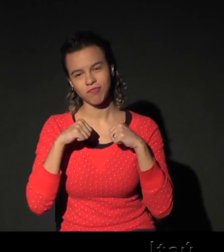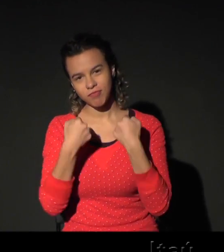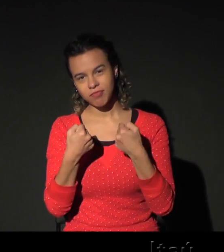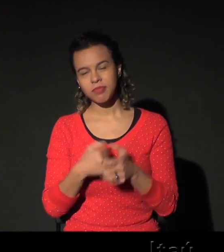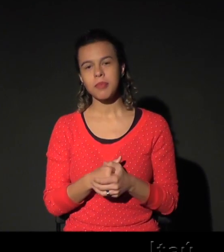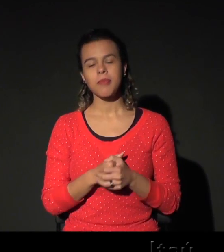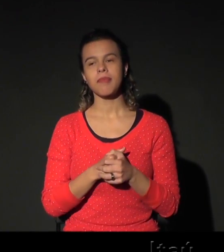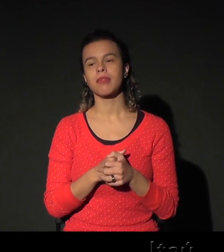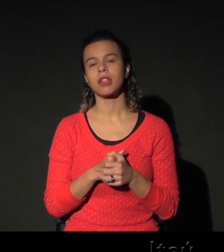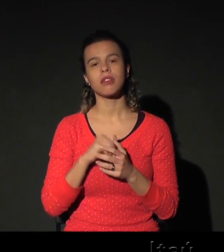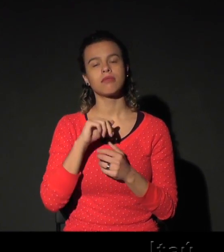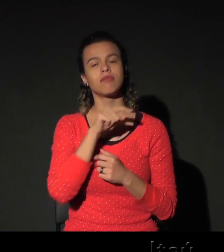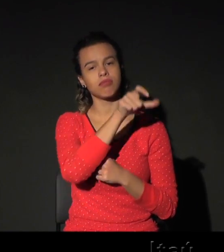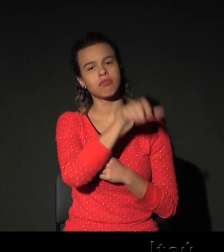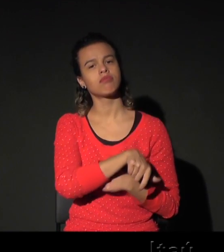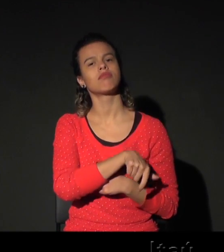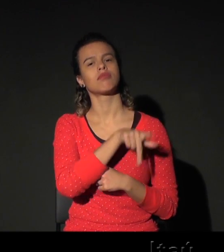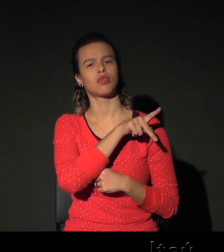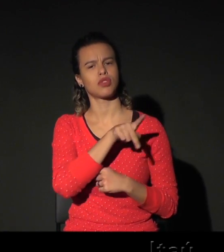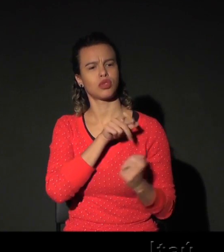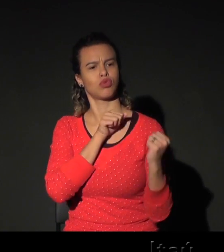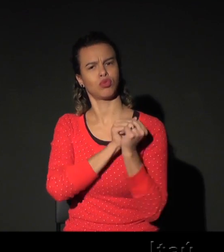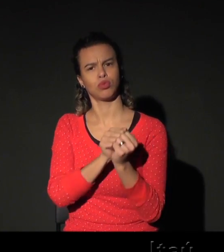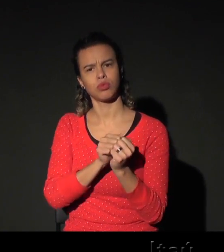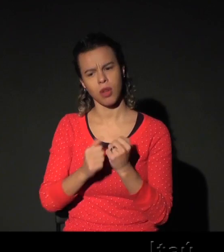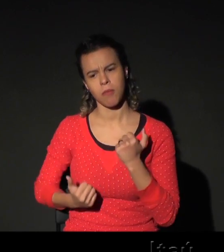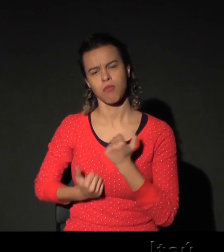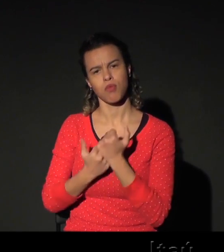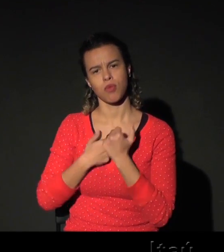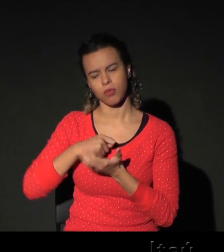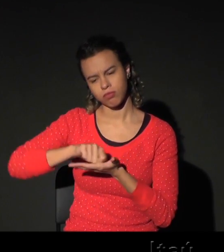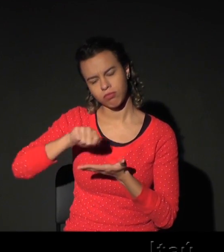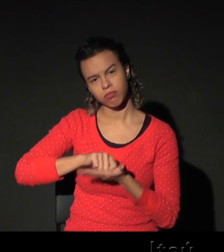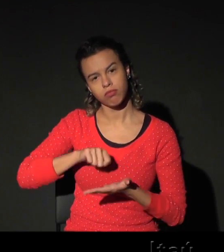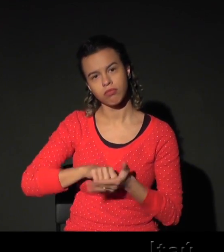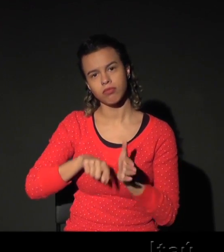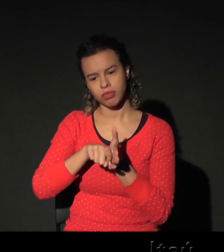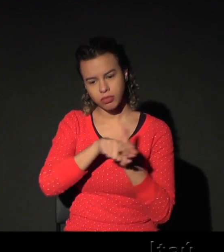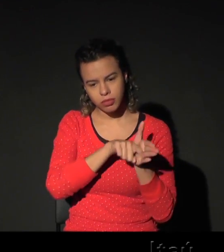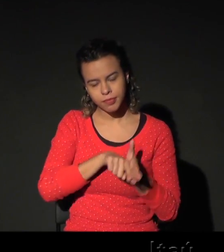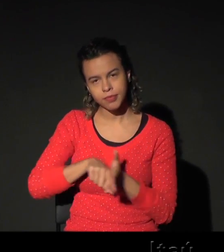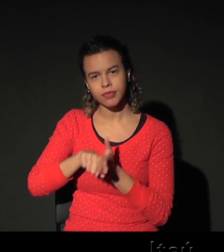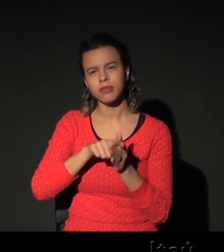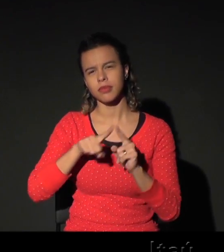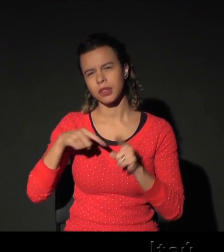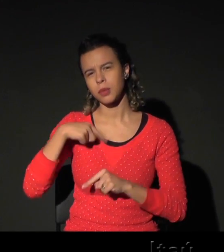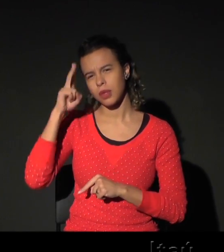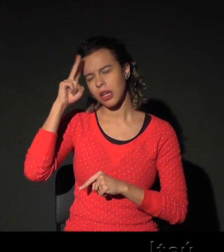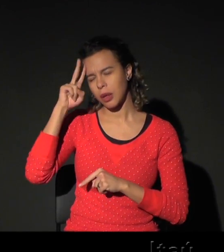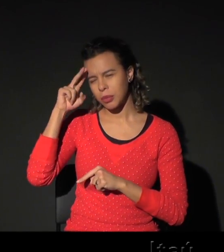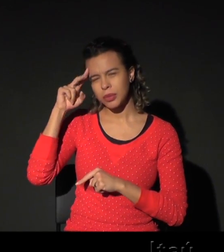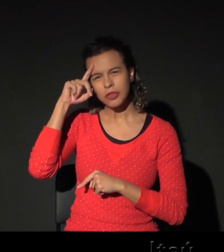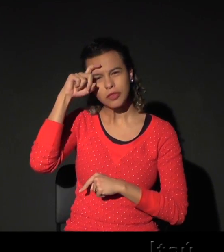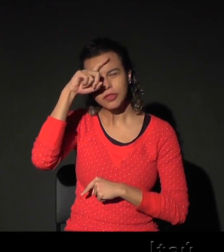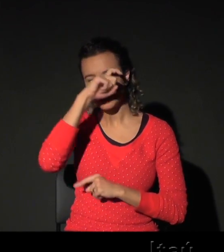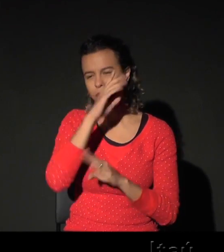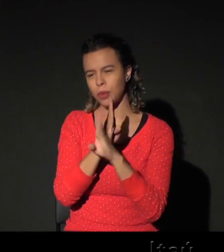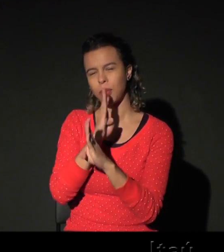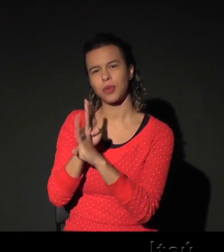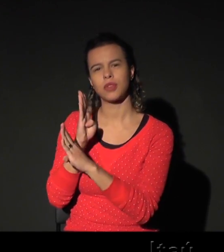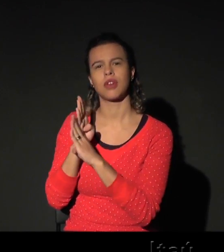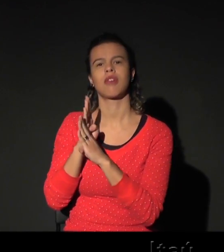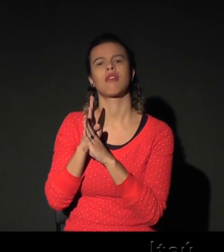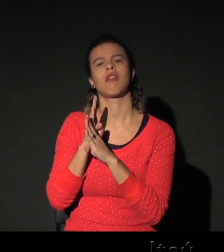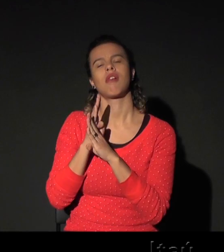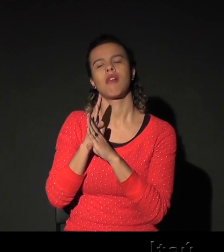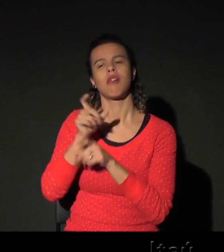eh resolveu comprar essa briga junto comigo mas eu lembro da dificuldade que foi de estudar essas autoras de ser humilhada